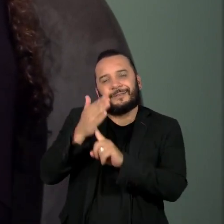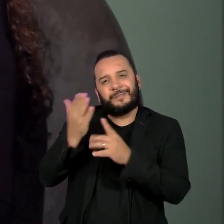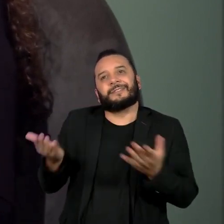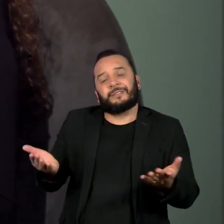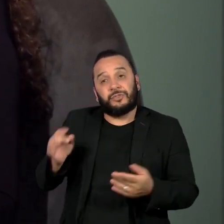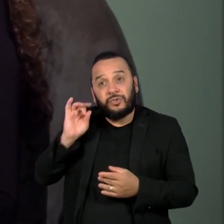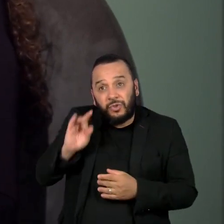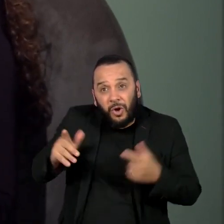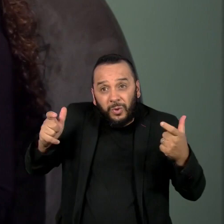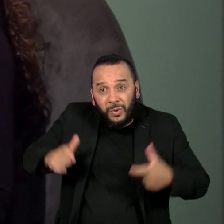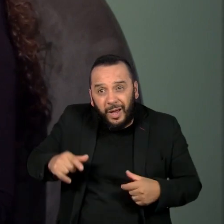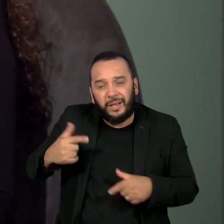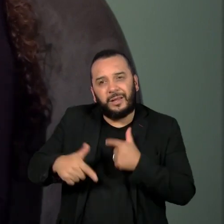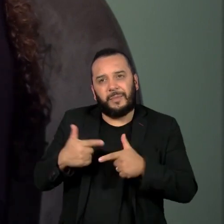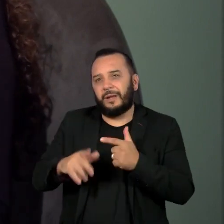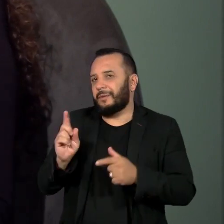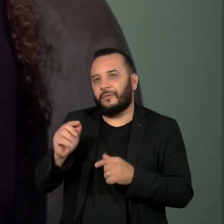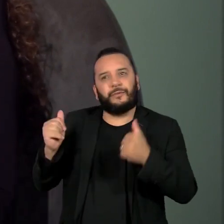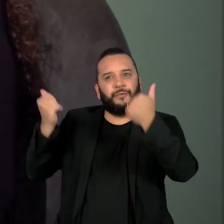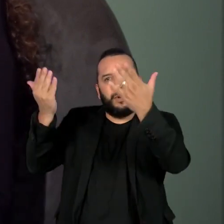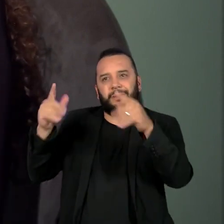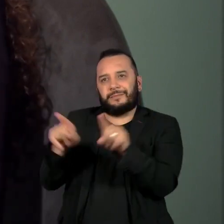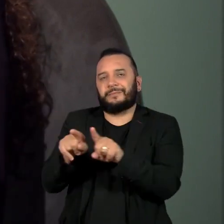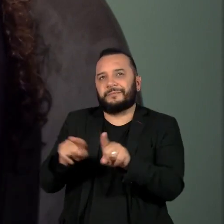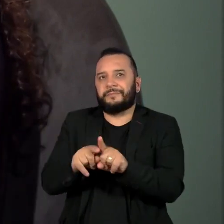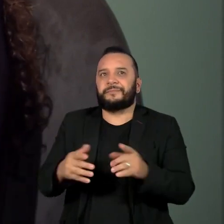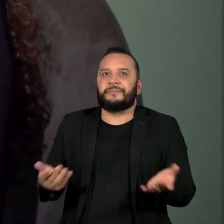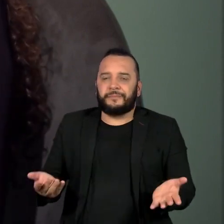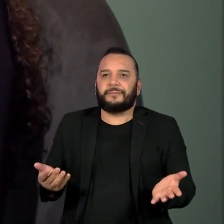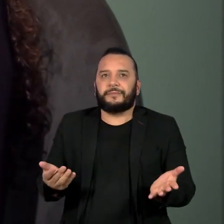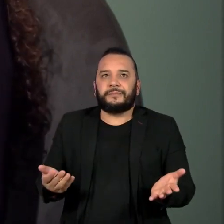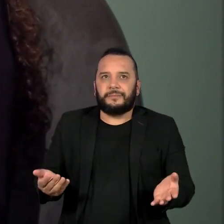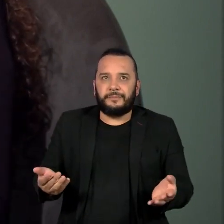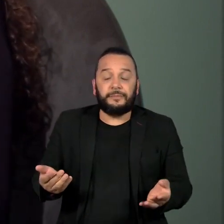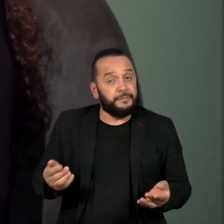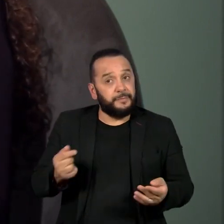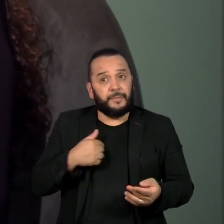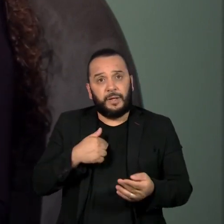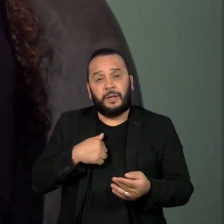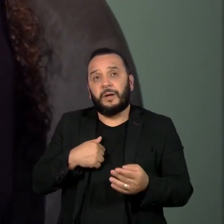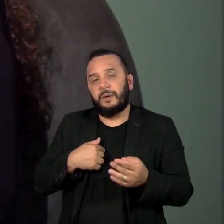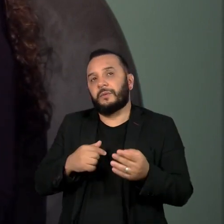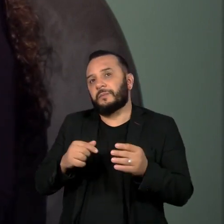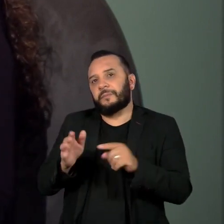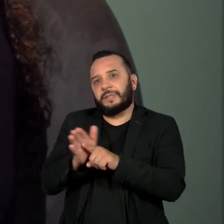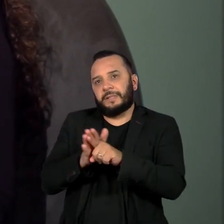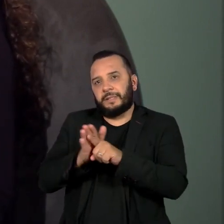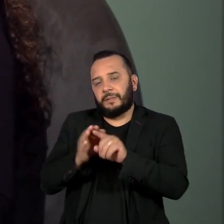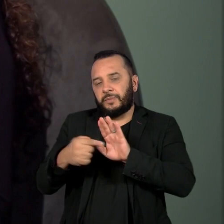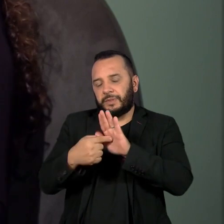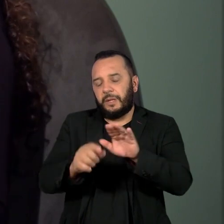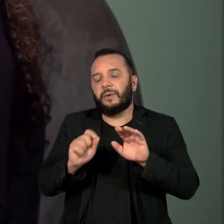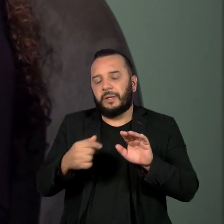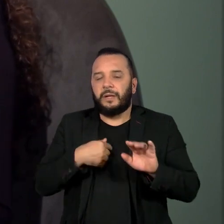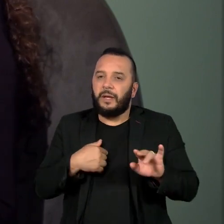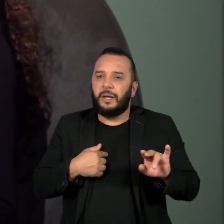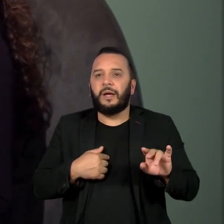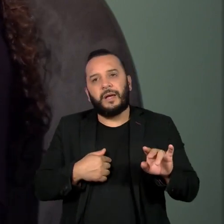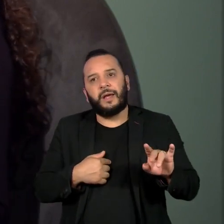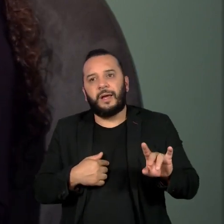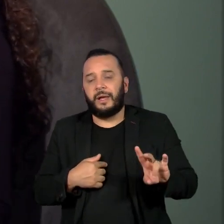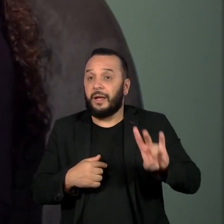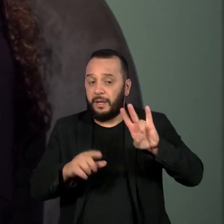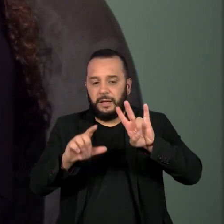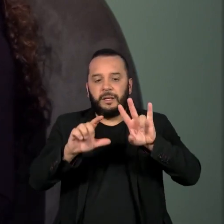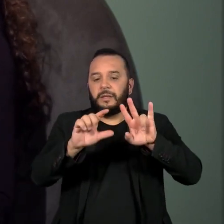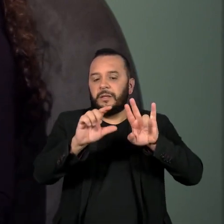de trabalho. E aí eu queria trazer um dado que é para ilustrar o que eu estou comentando. O LinkedIn fez uma pesquisa recentemente em